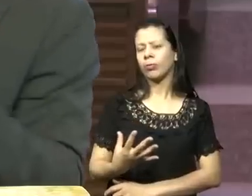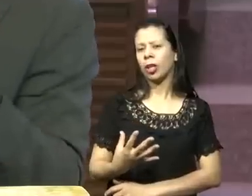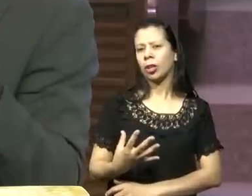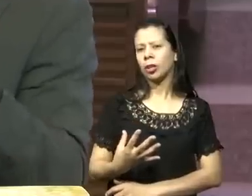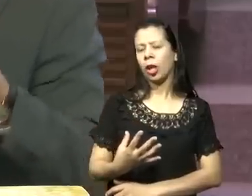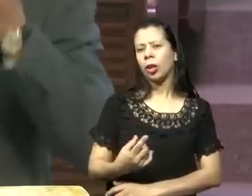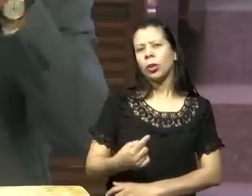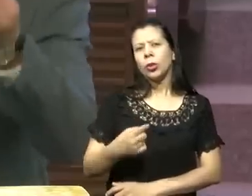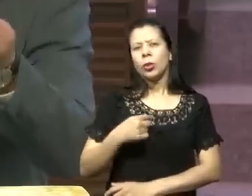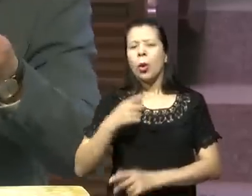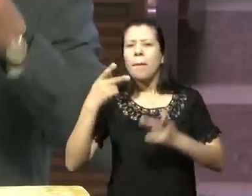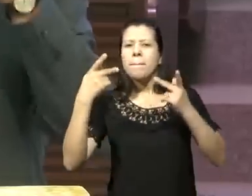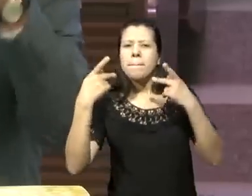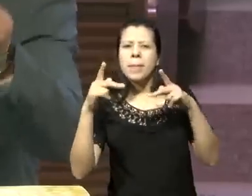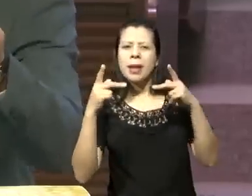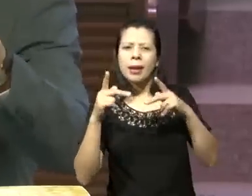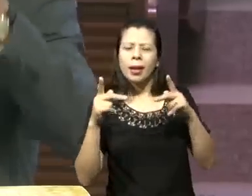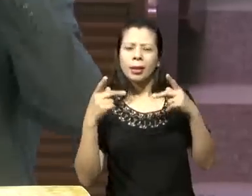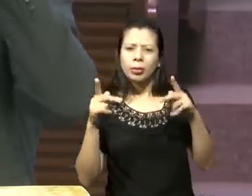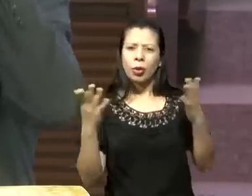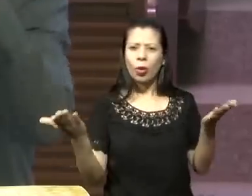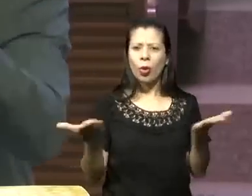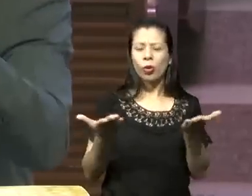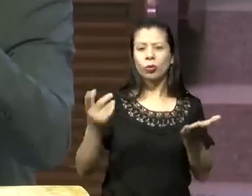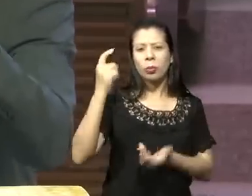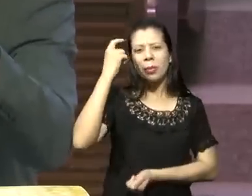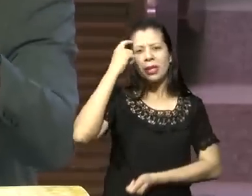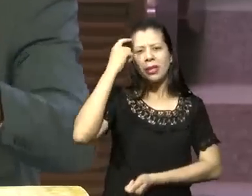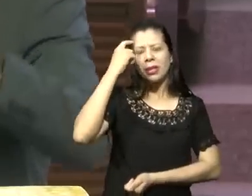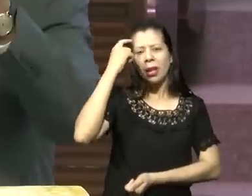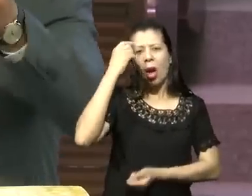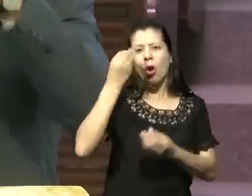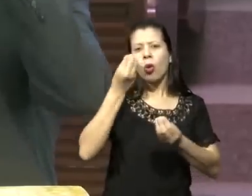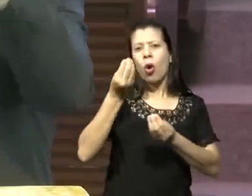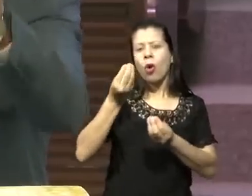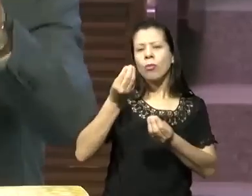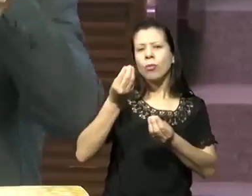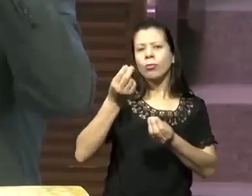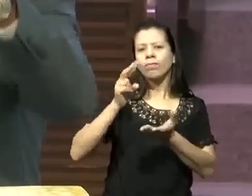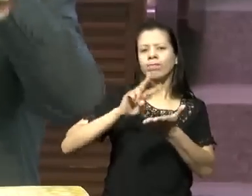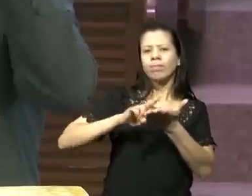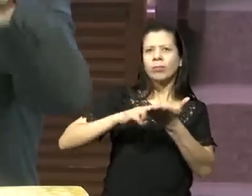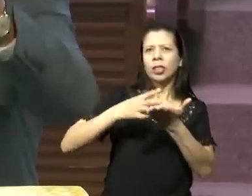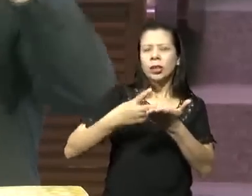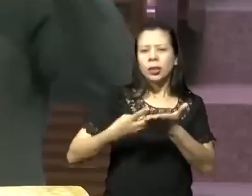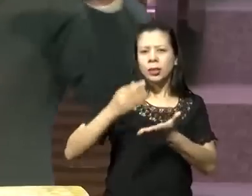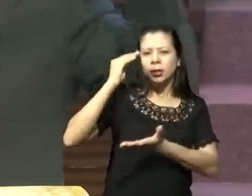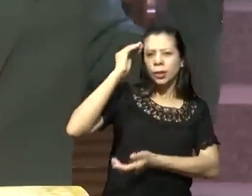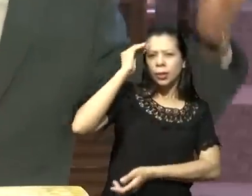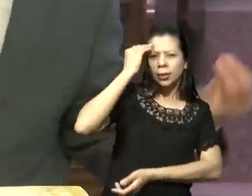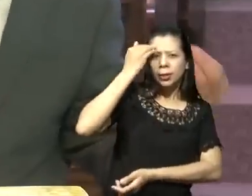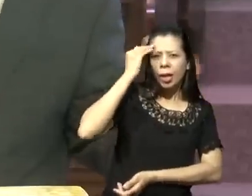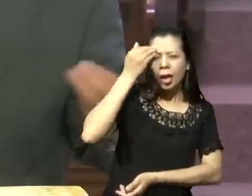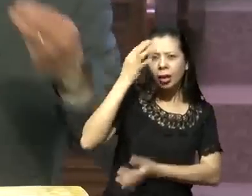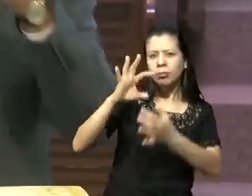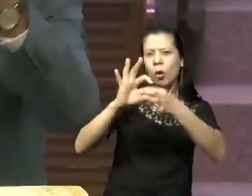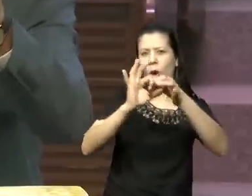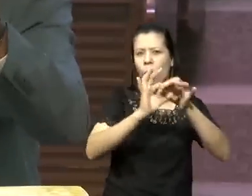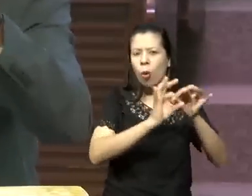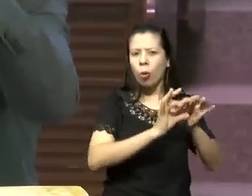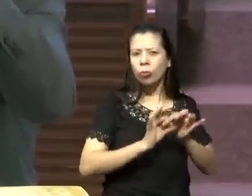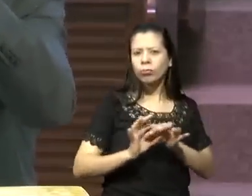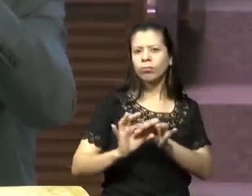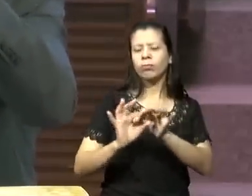pregador e expor a palavra do senhor e expor a ideia original do autor no seu contexto e